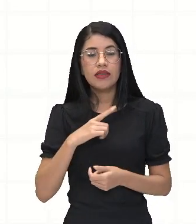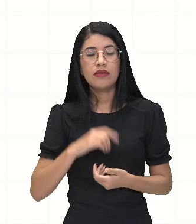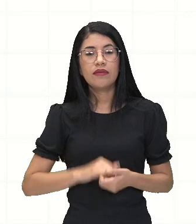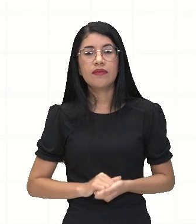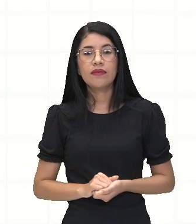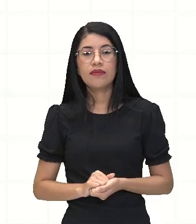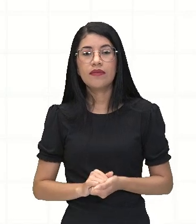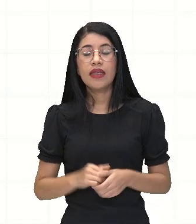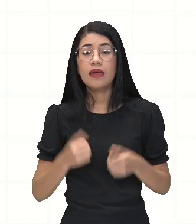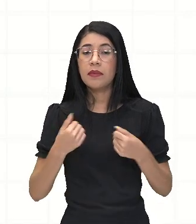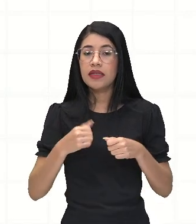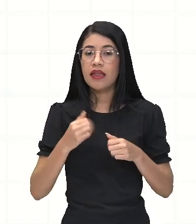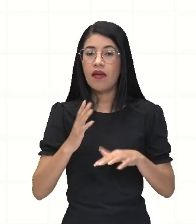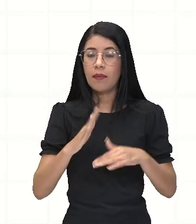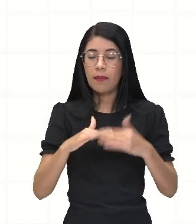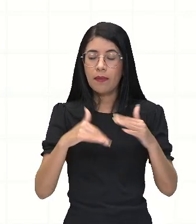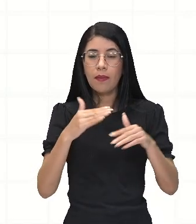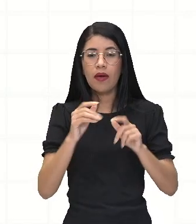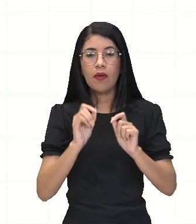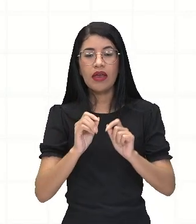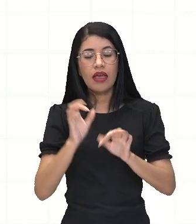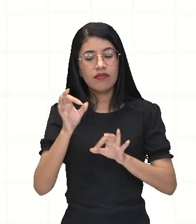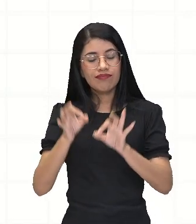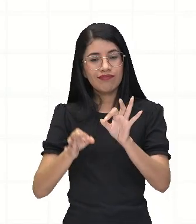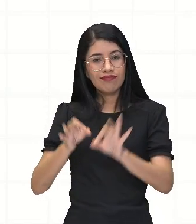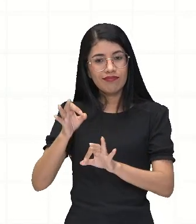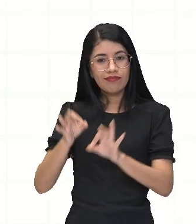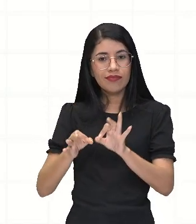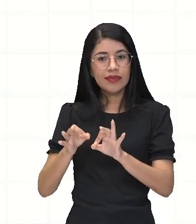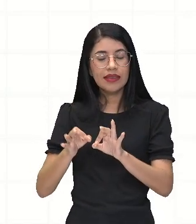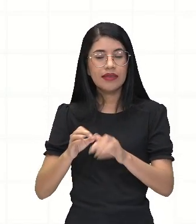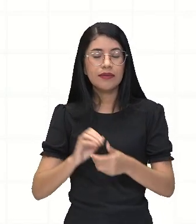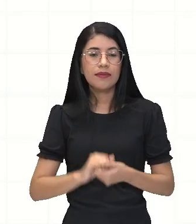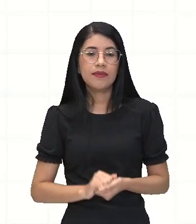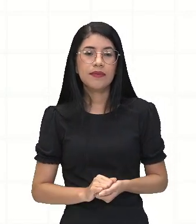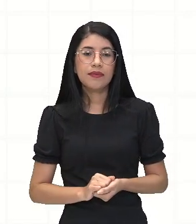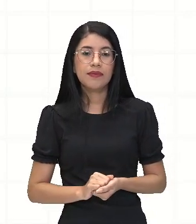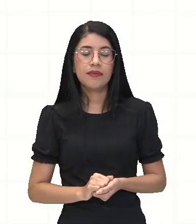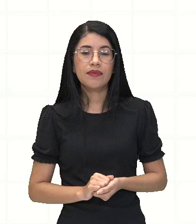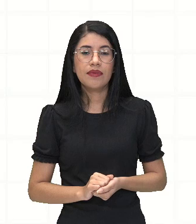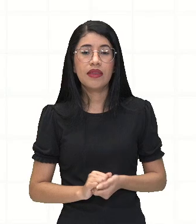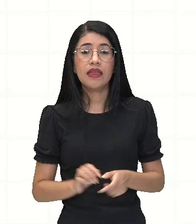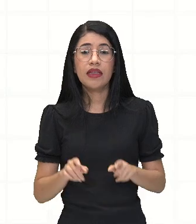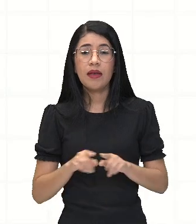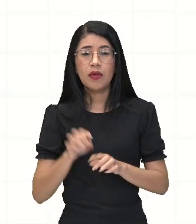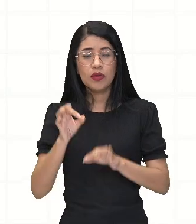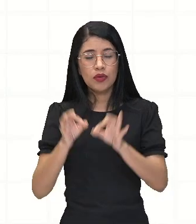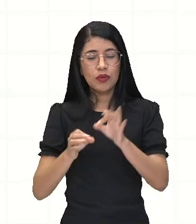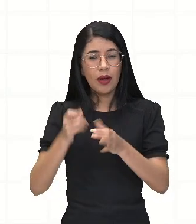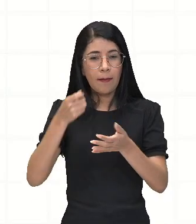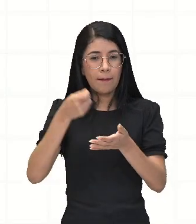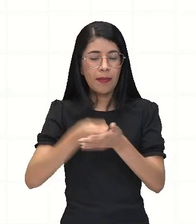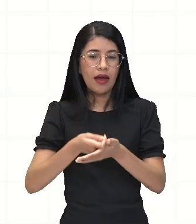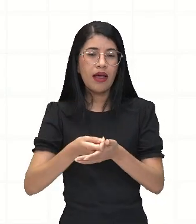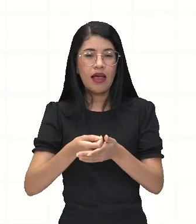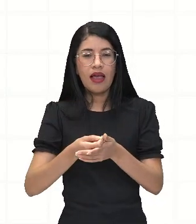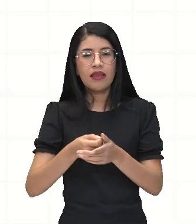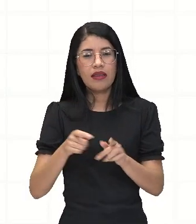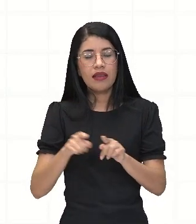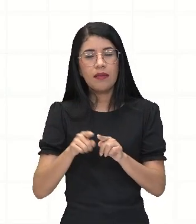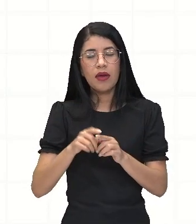também desempenhar funções judiciais, tanto civis quanto criminais, incluindo julgamento e imposição